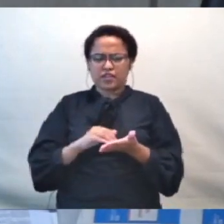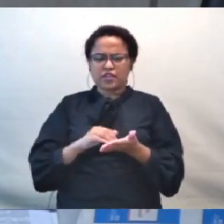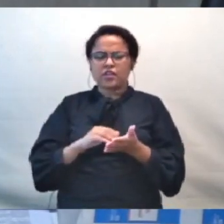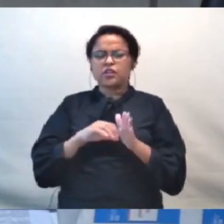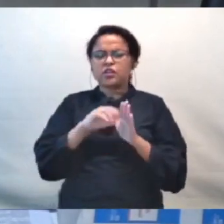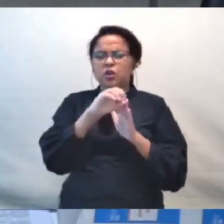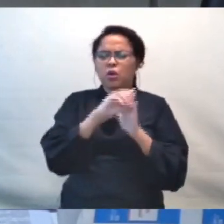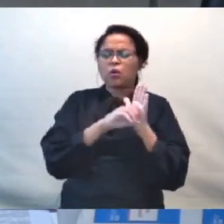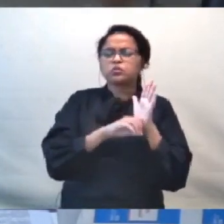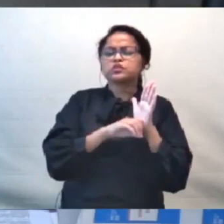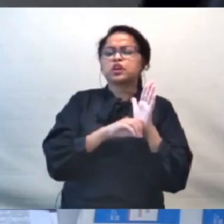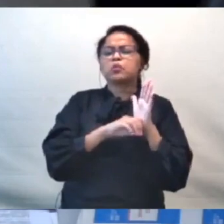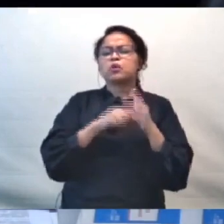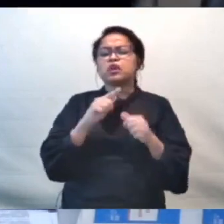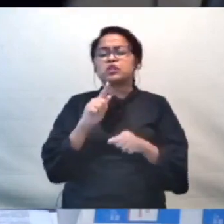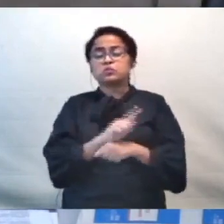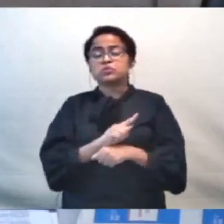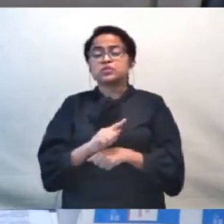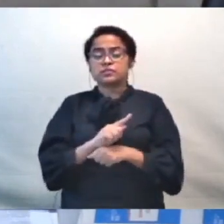Orçamento e Gestão.